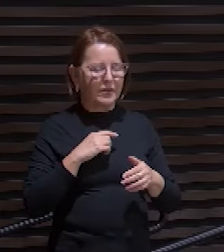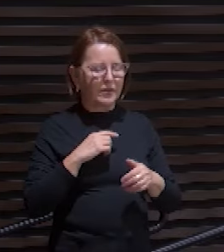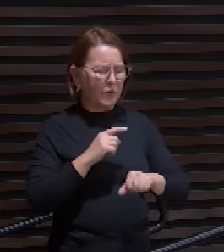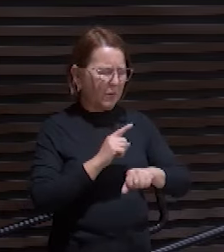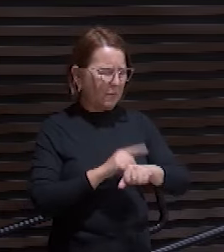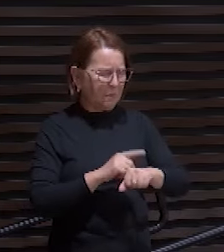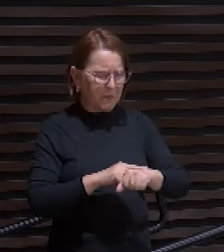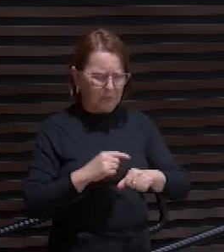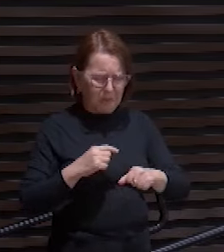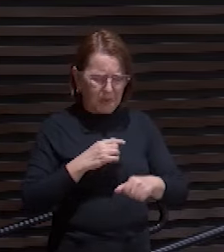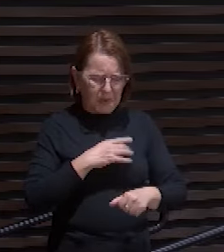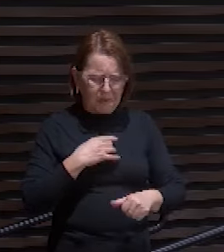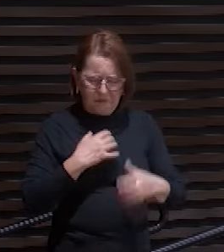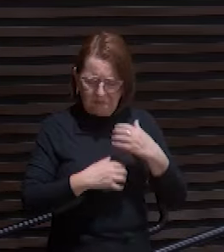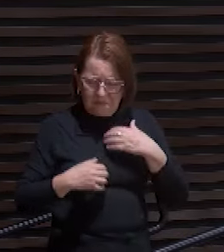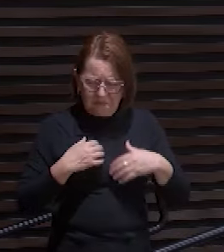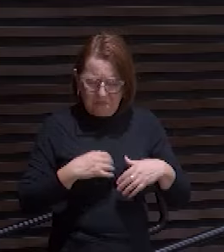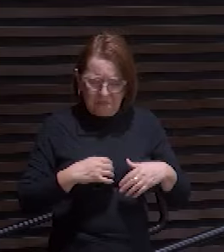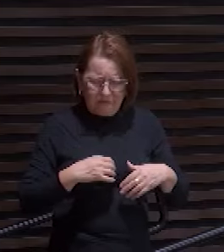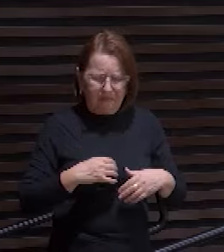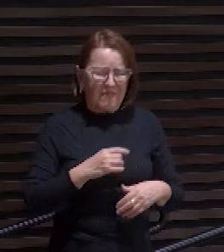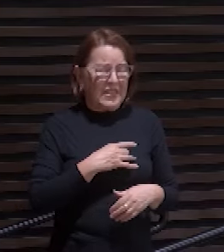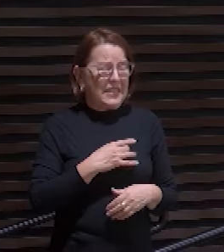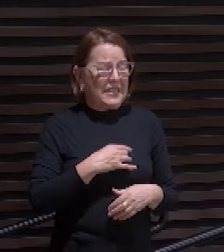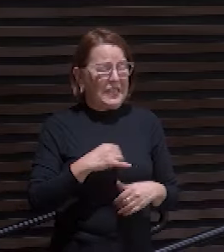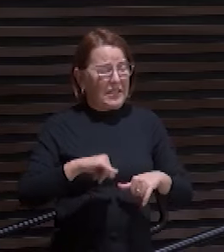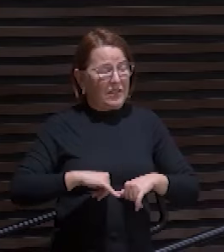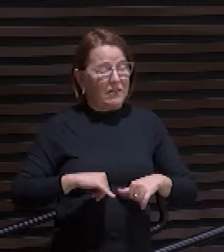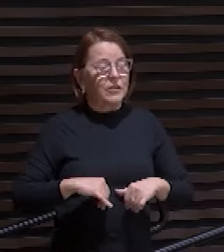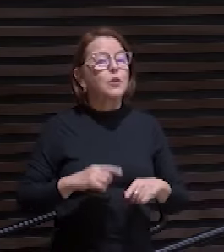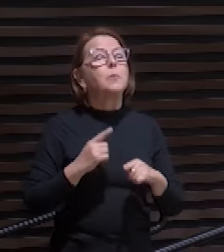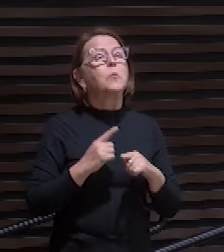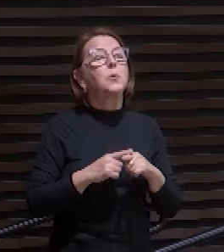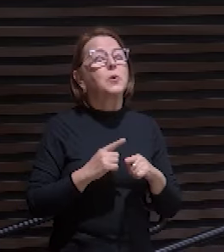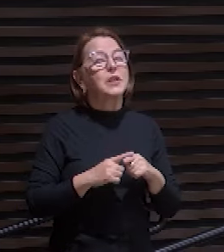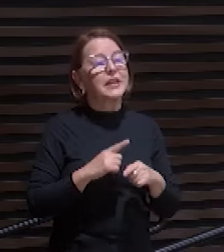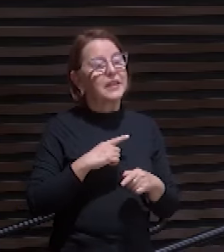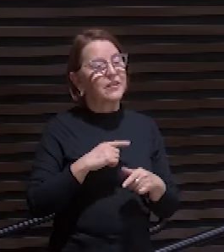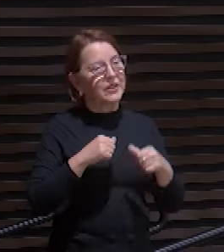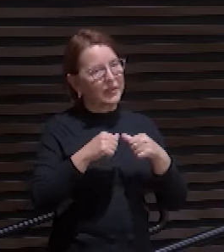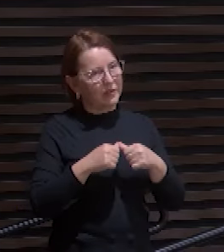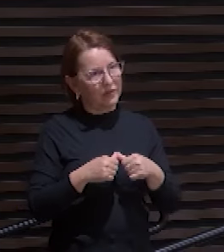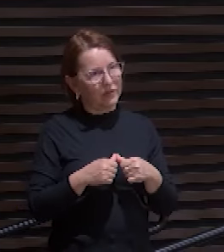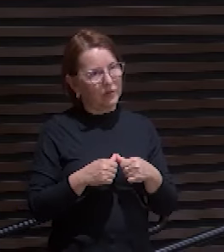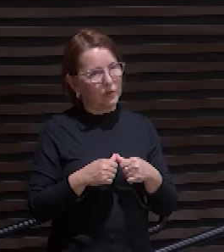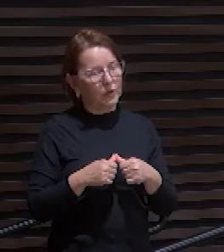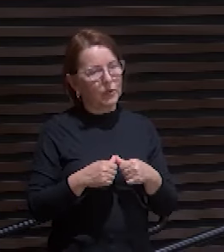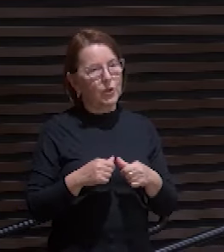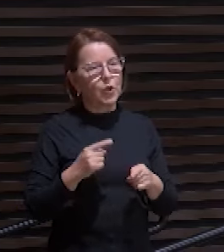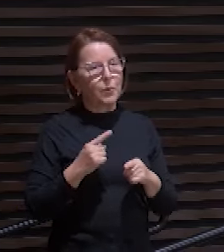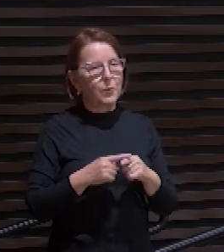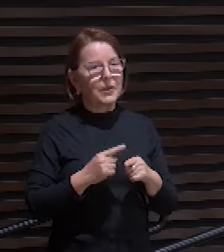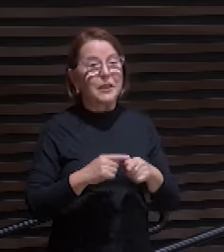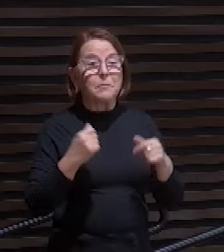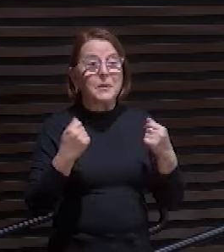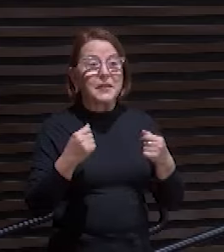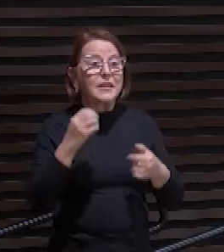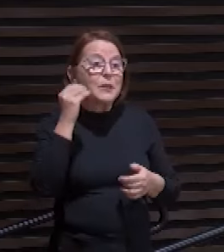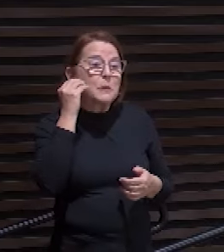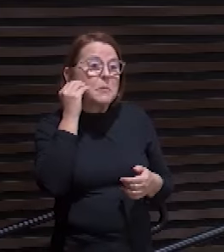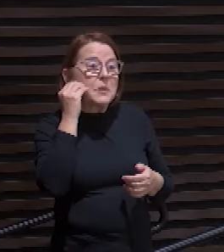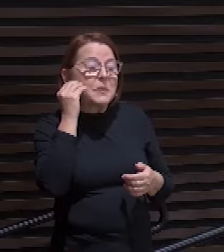de pavor, de sofrimento. E por que ele passou por isso? Porque ele tinha que sentir na pele dele o que é